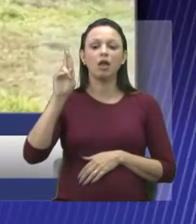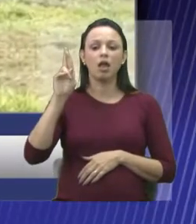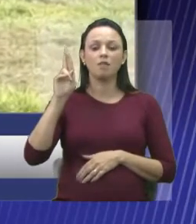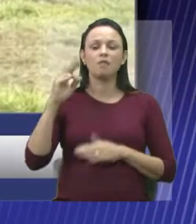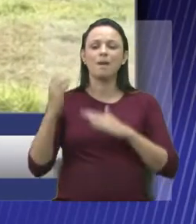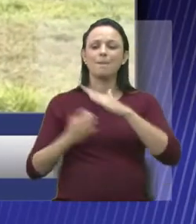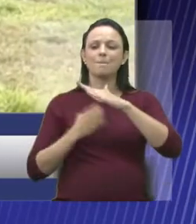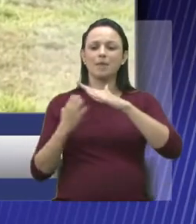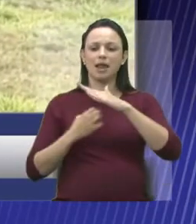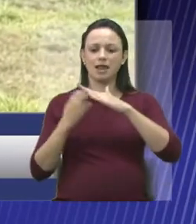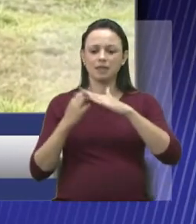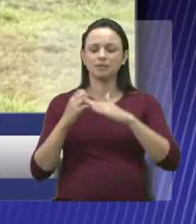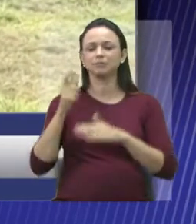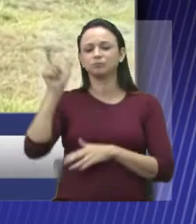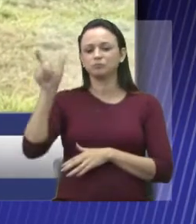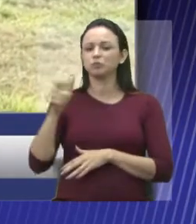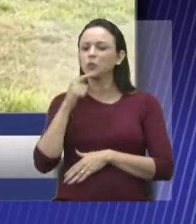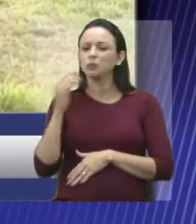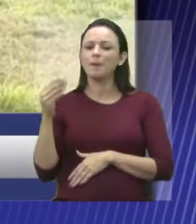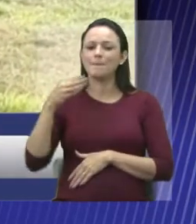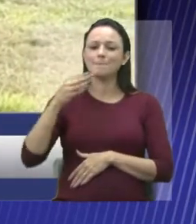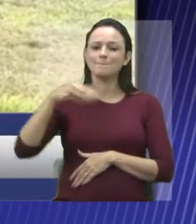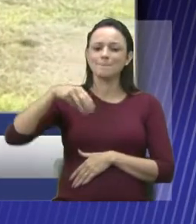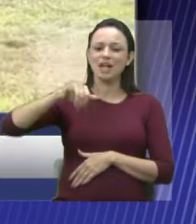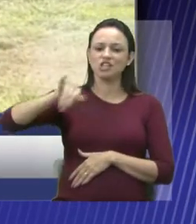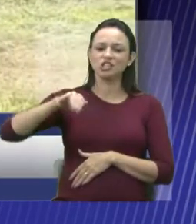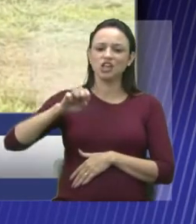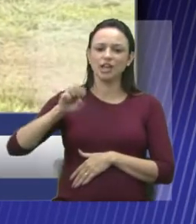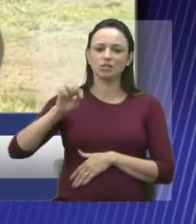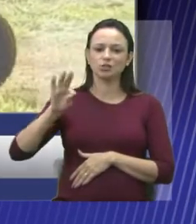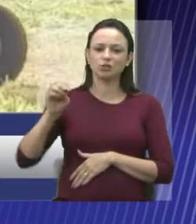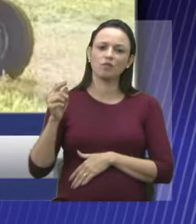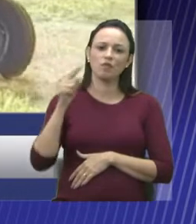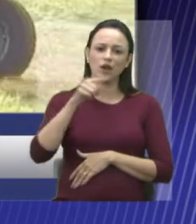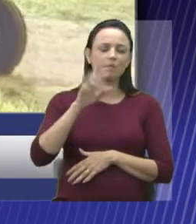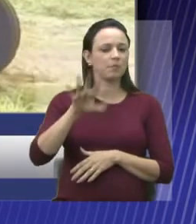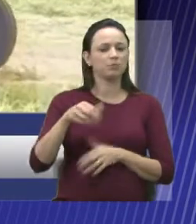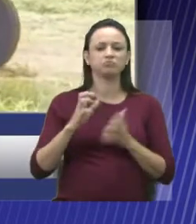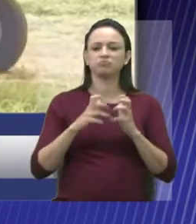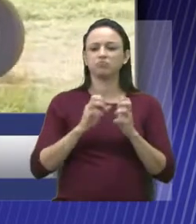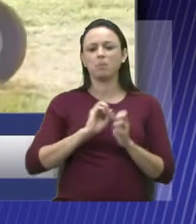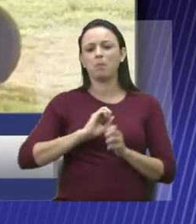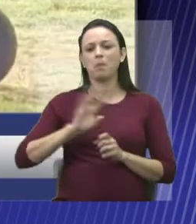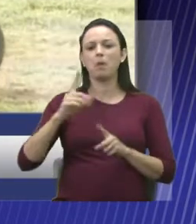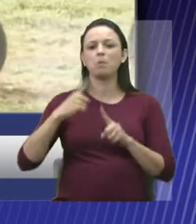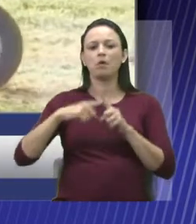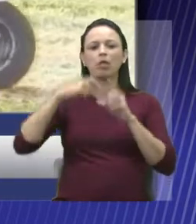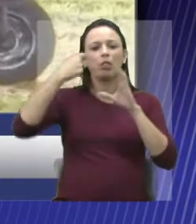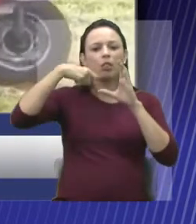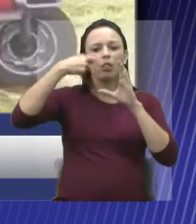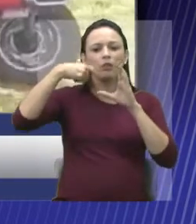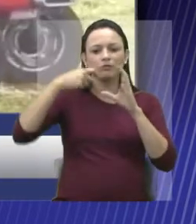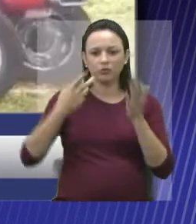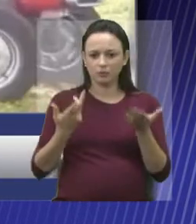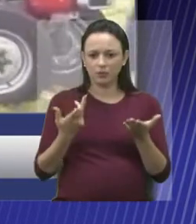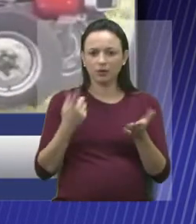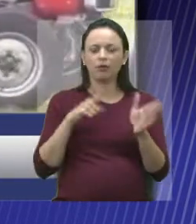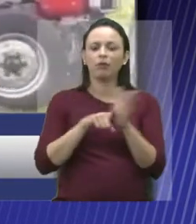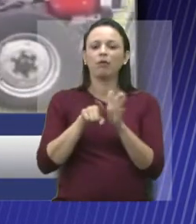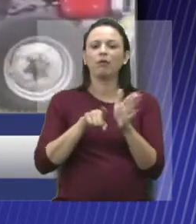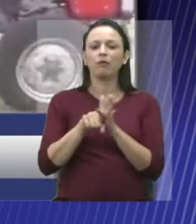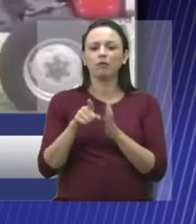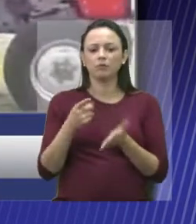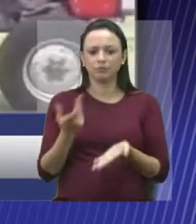O Majesto foi lá, pegou o trator e foi embora, porque estavam filmando e estavam questionando. Então esse vem